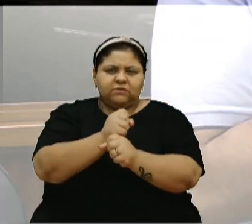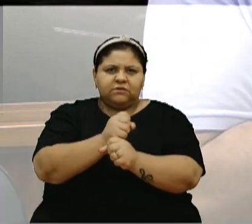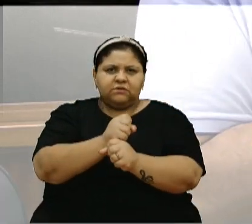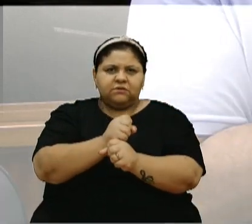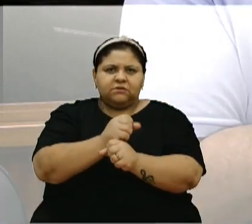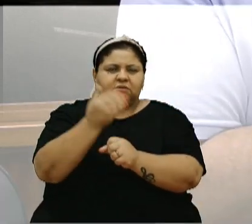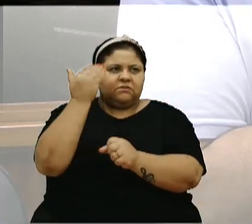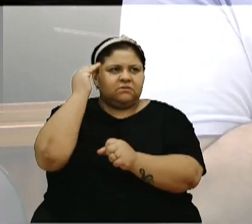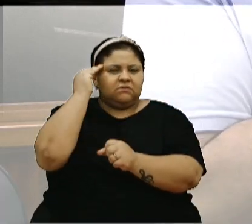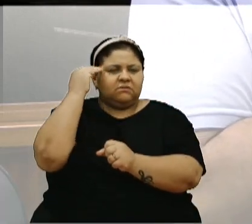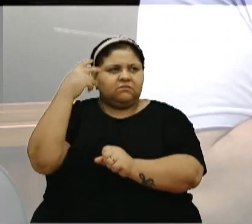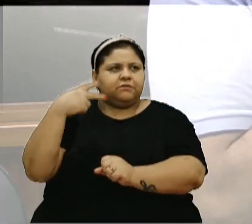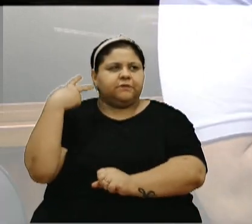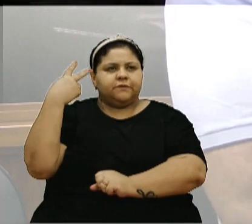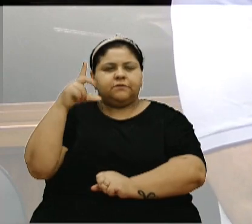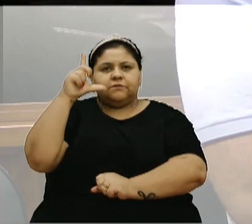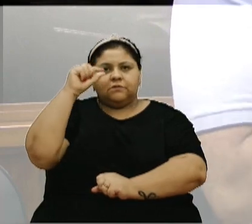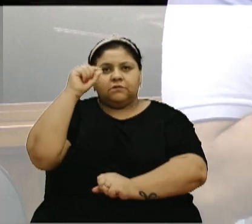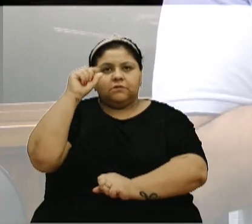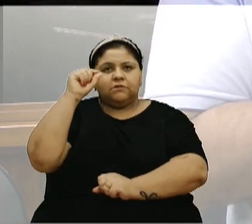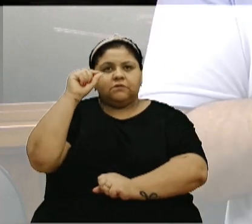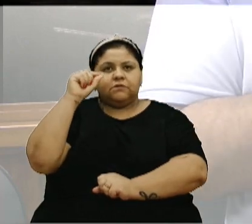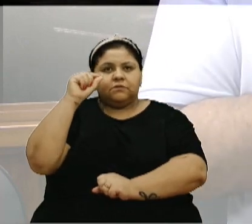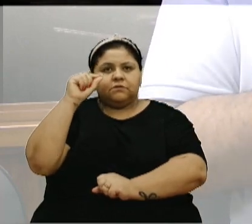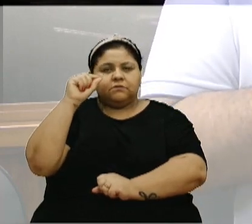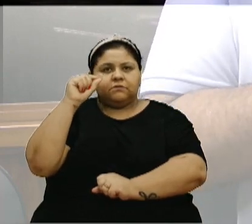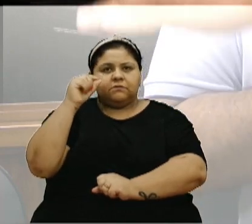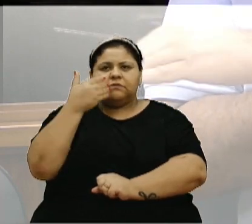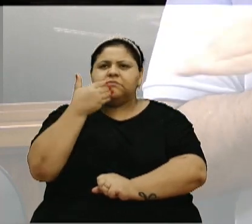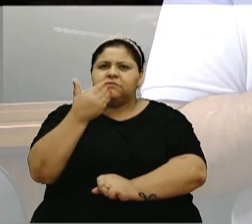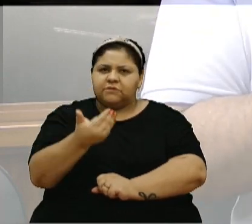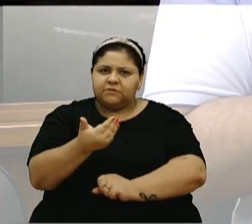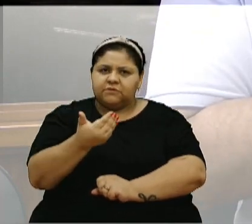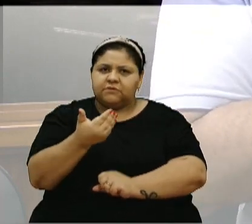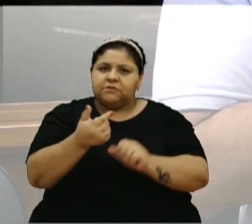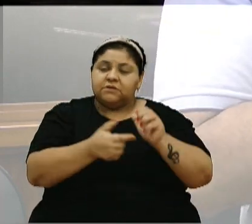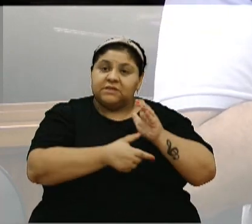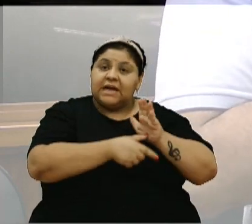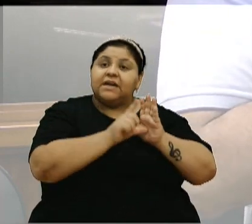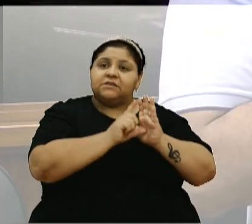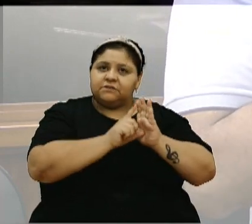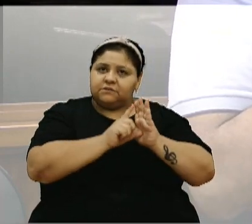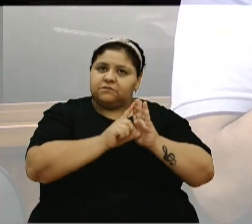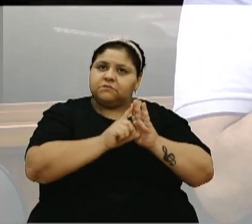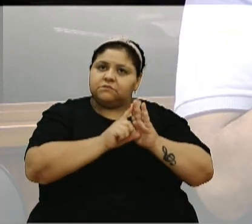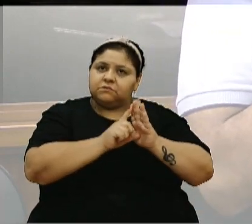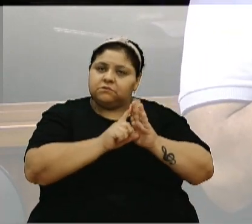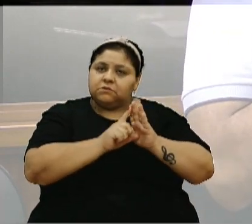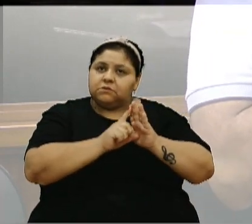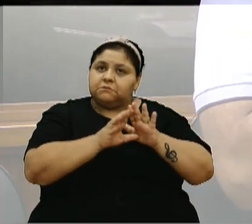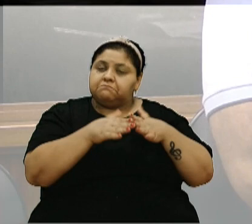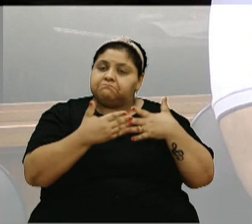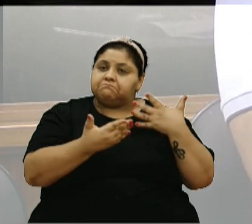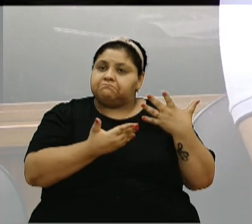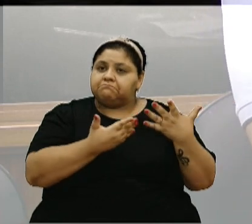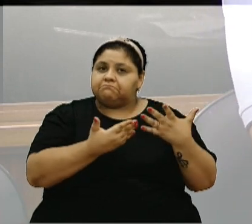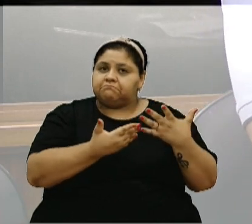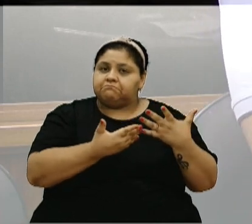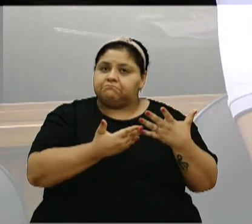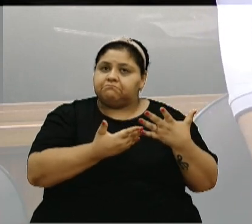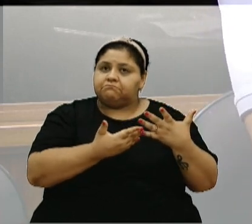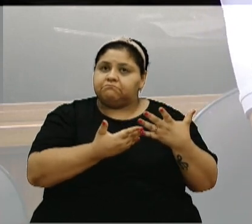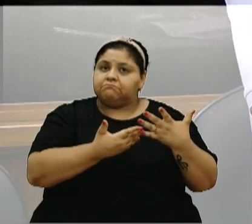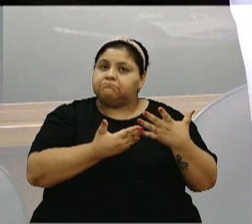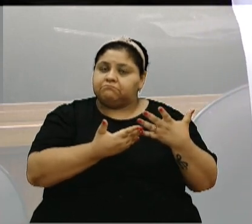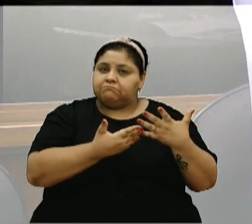foi o vereador Scal, que eu sei que alguém fez esse questionamento, antes até, em que se deram nome